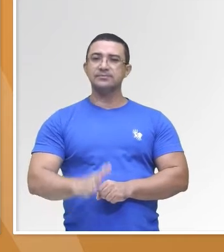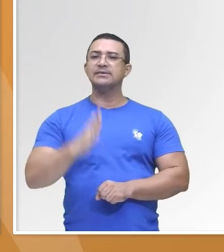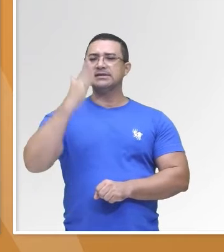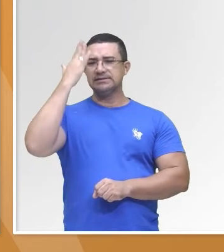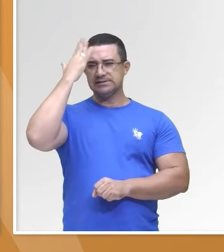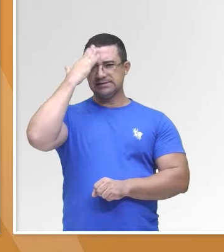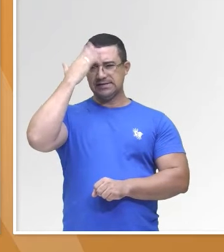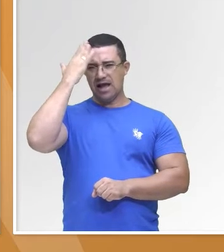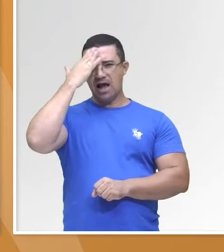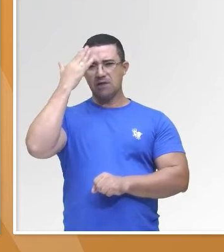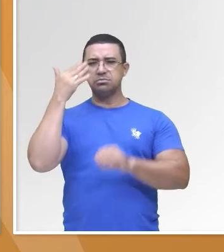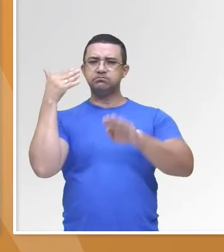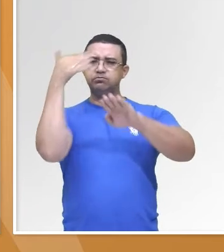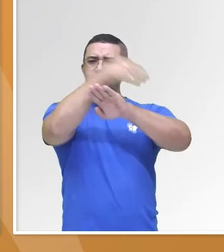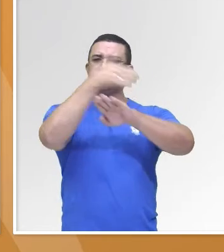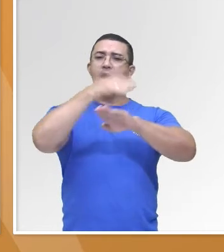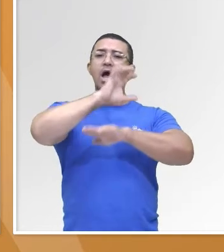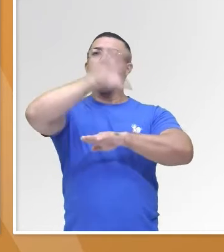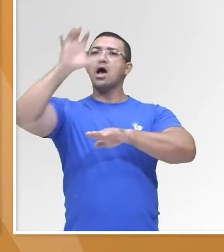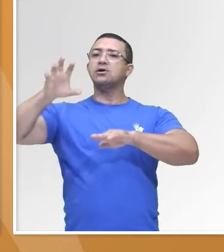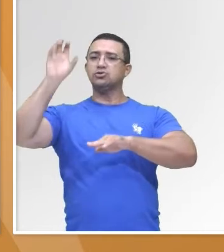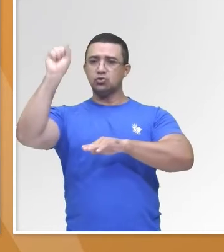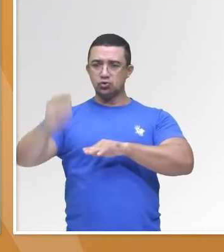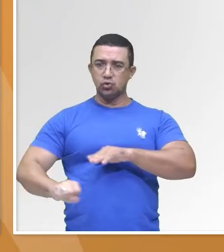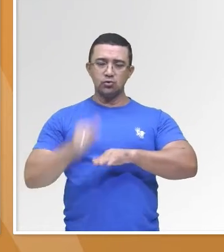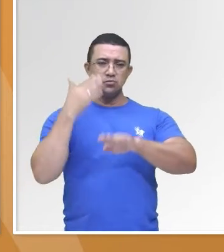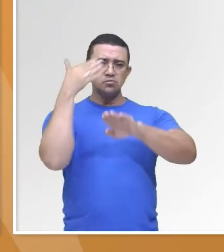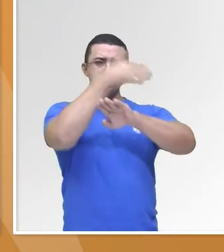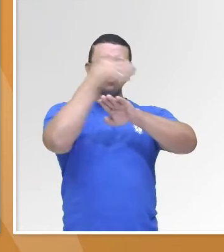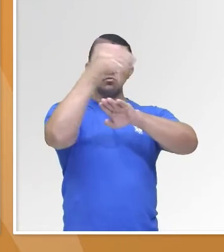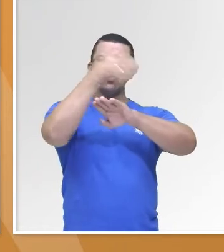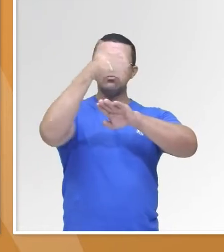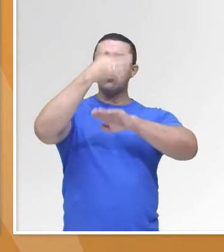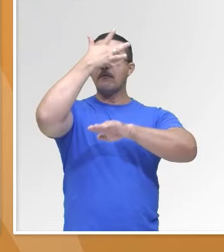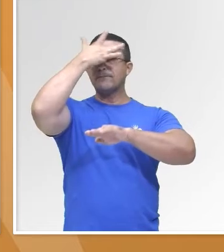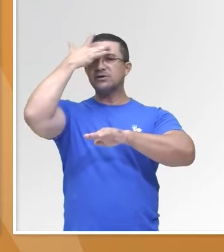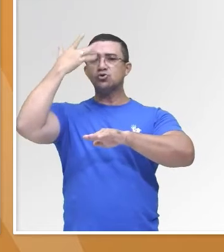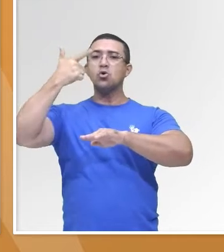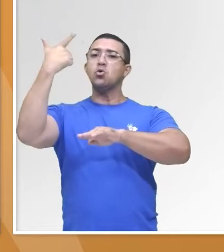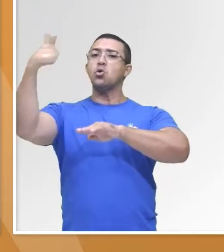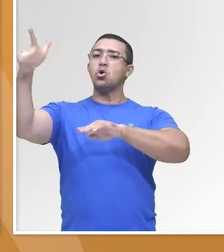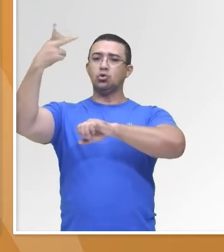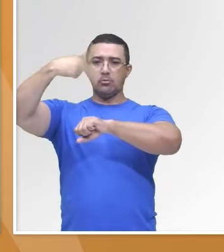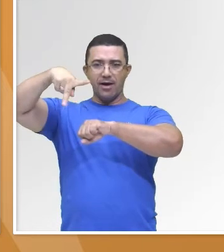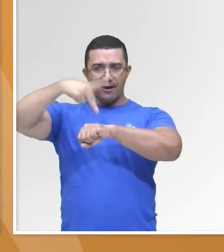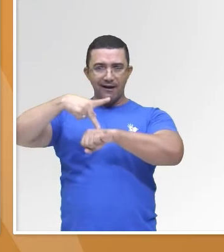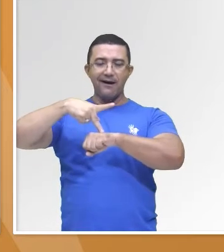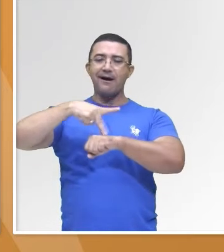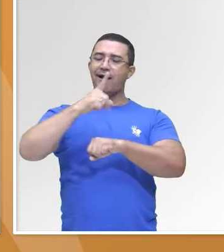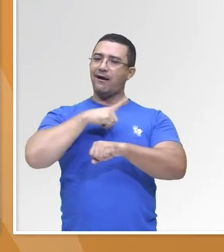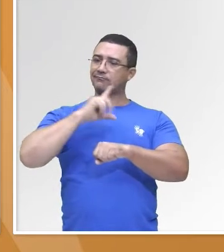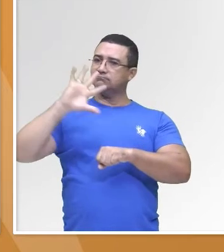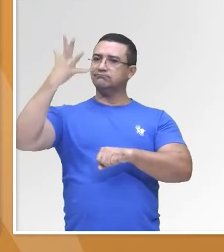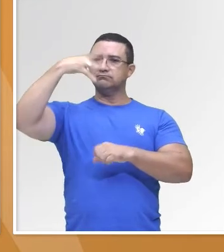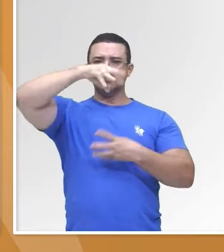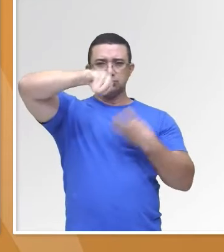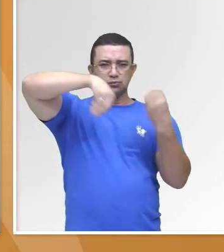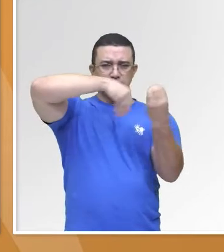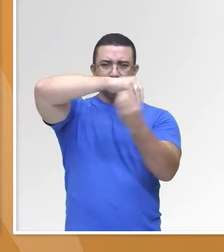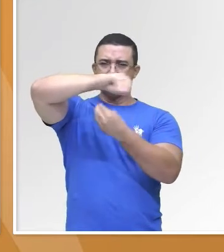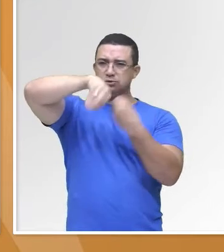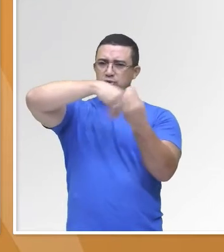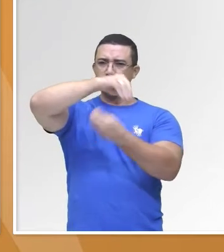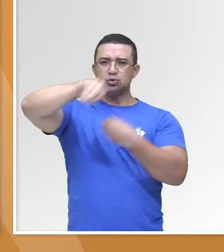imigrantes e isso contribuiu muito com a miscigenação, com a questão das